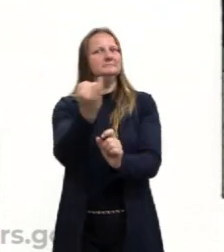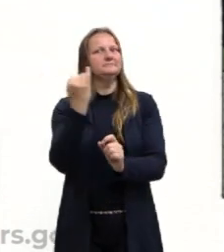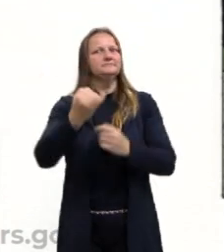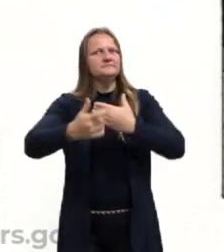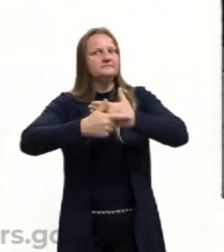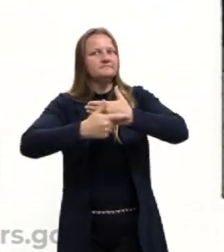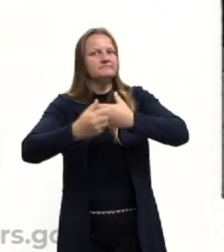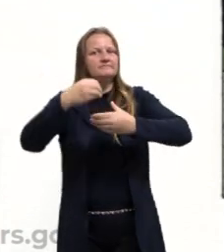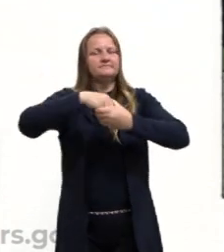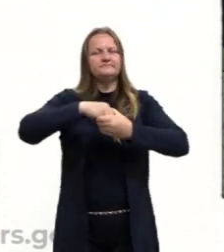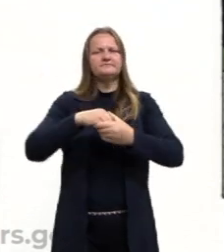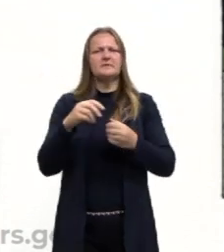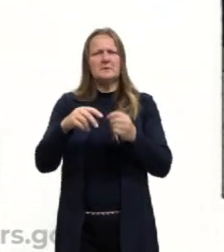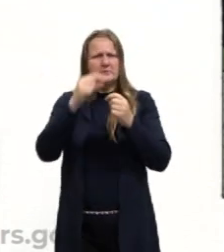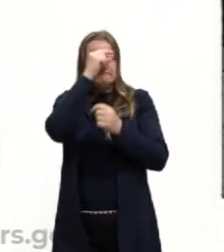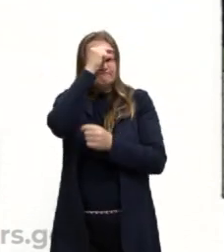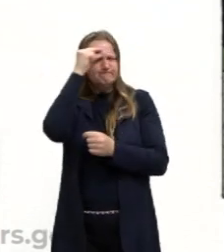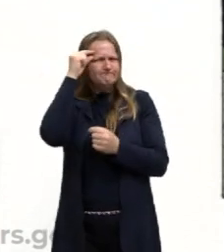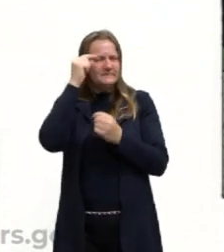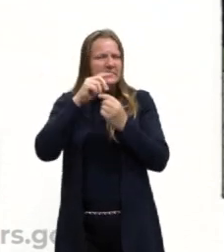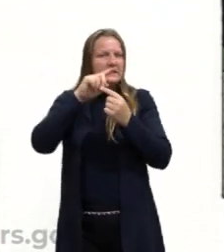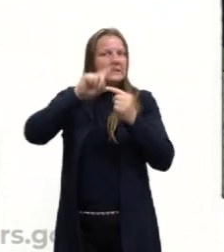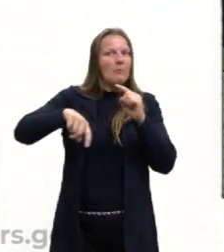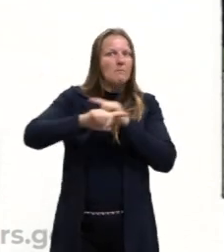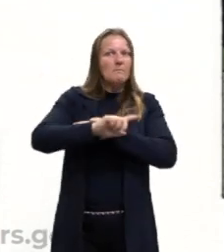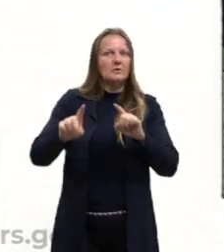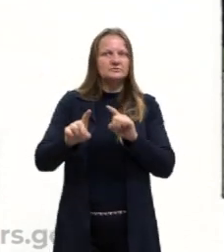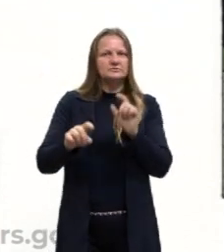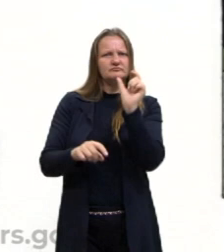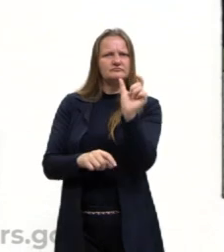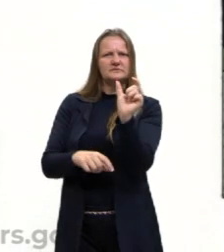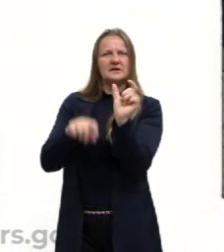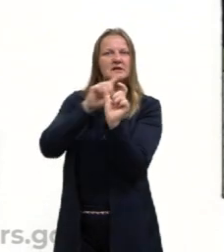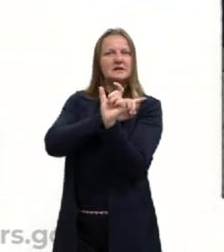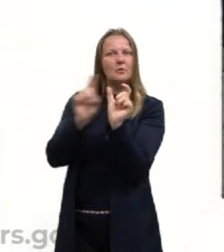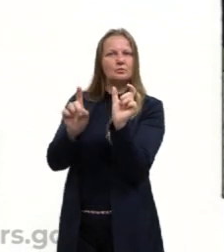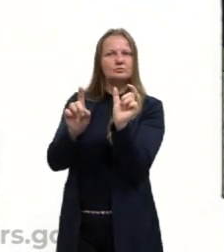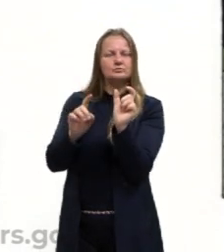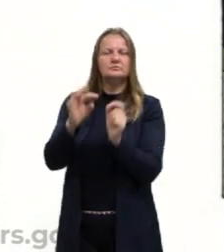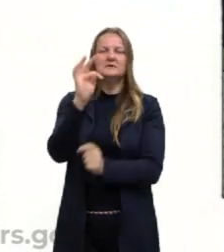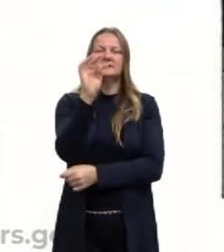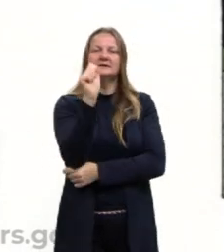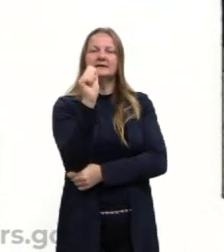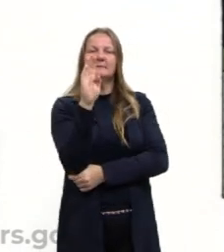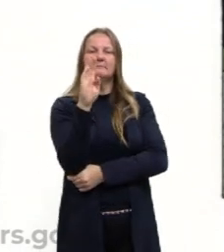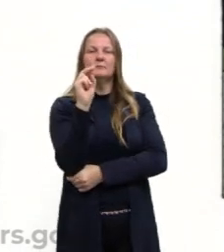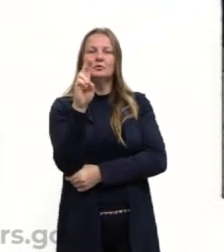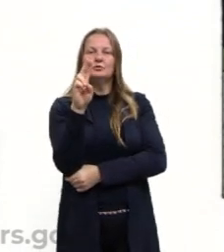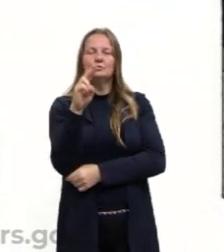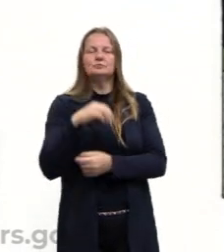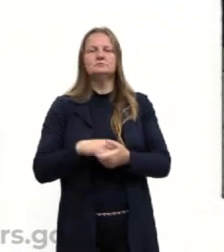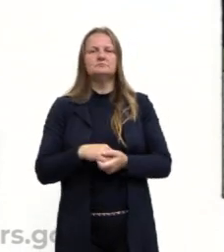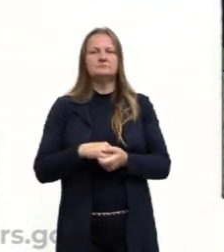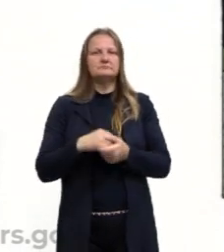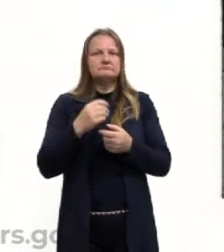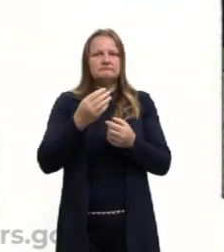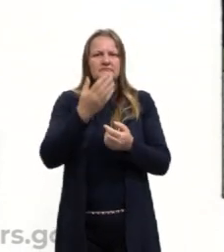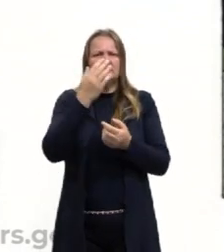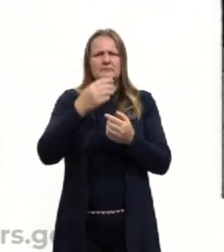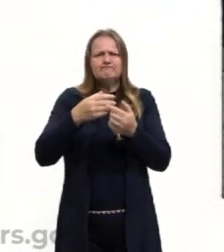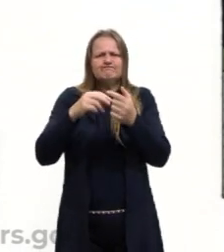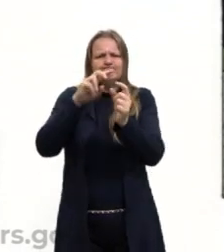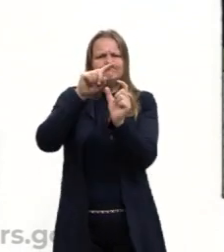tabus as palavras também que não devem ser ditas né Nós temos as que precisam ser ditas mas também as palavras